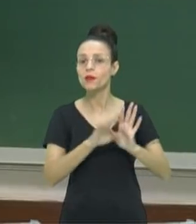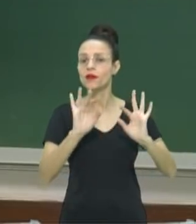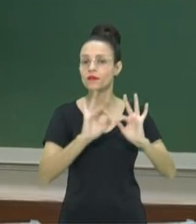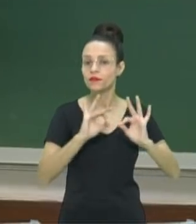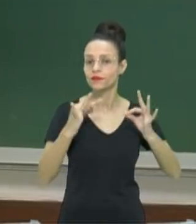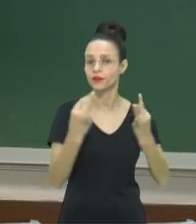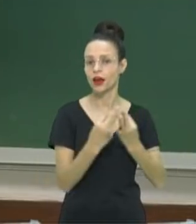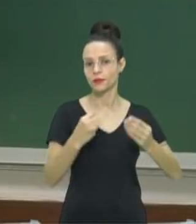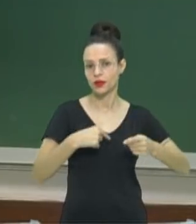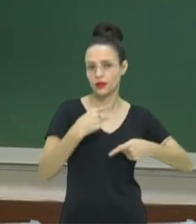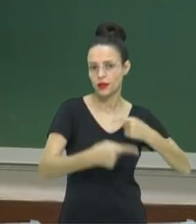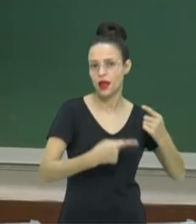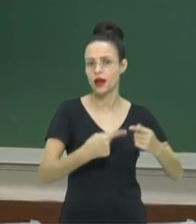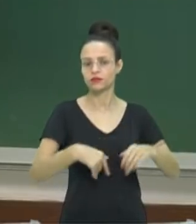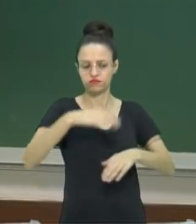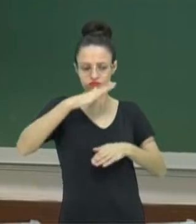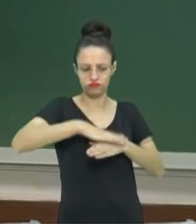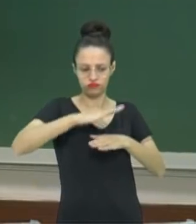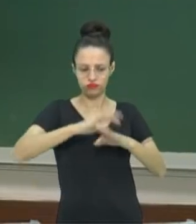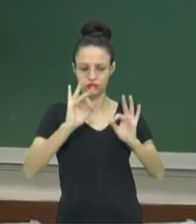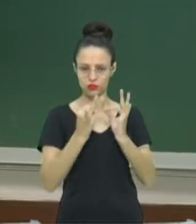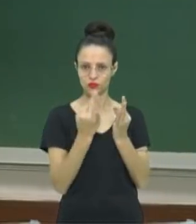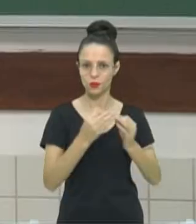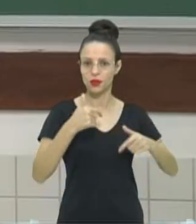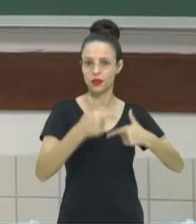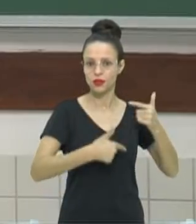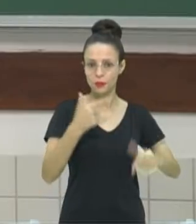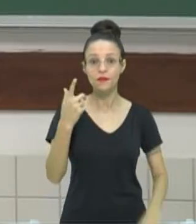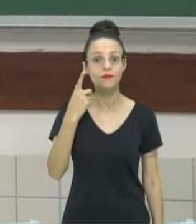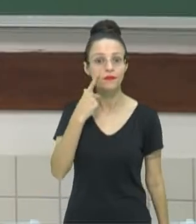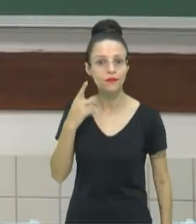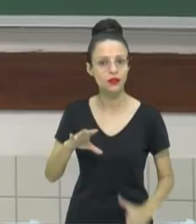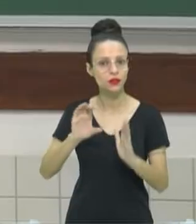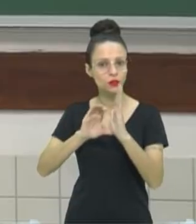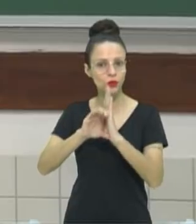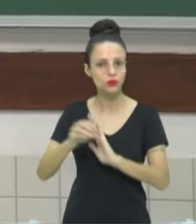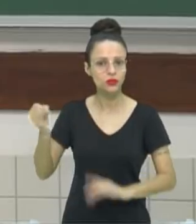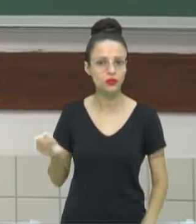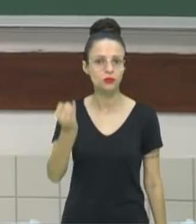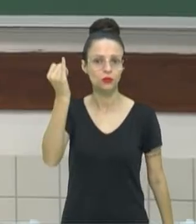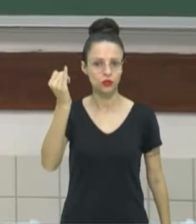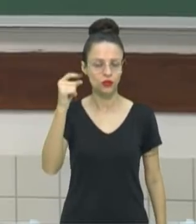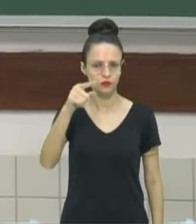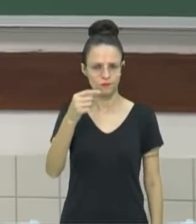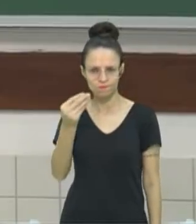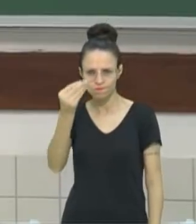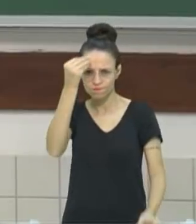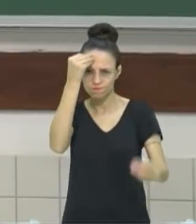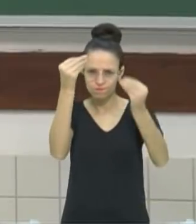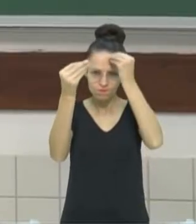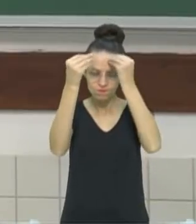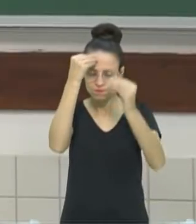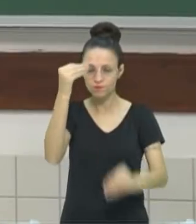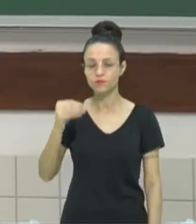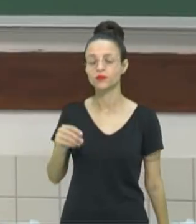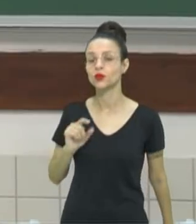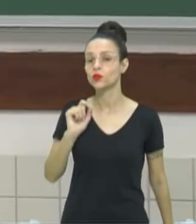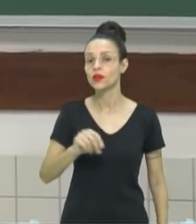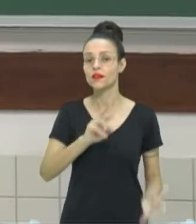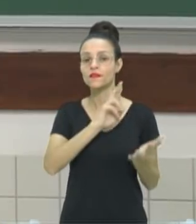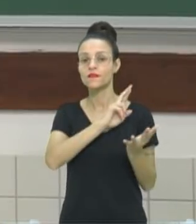base familiar. Então, vejam que tem alguns conceitos ali bem importantes para a gente guardar.